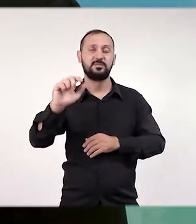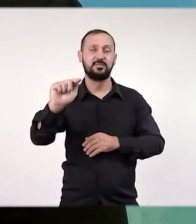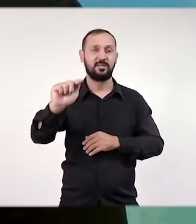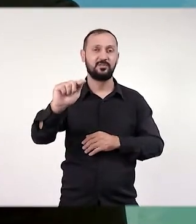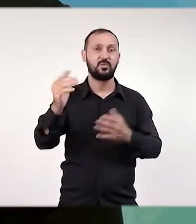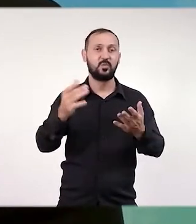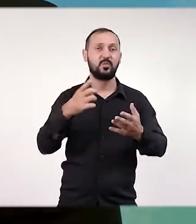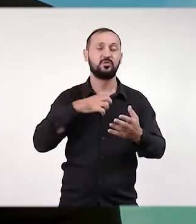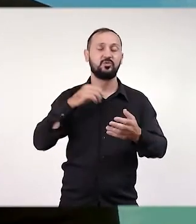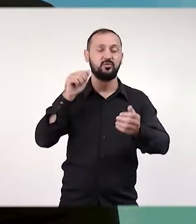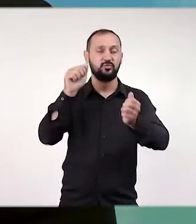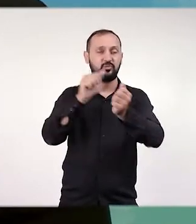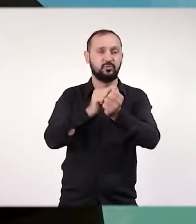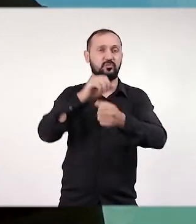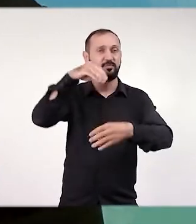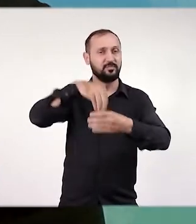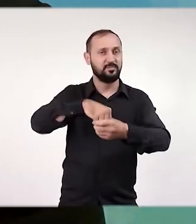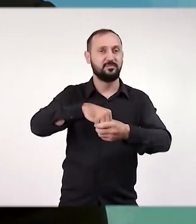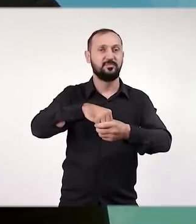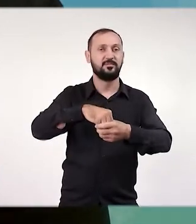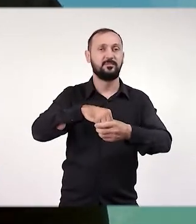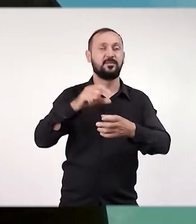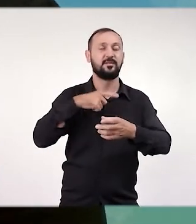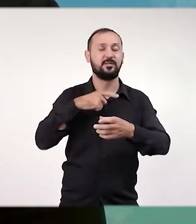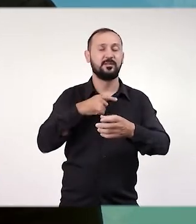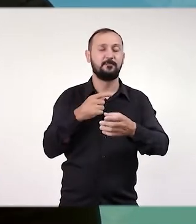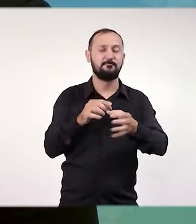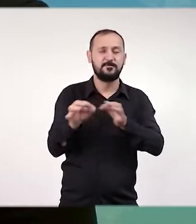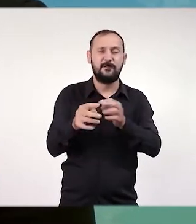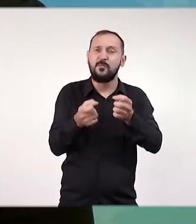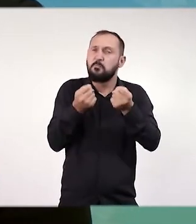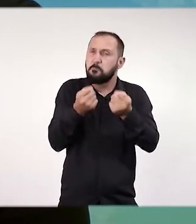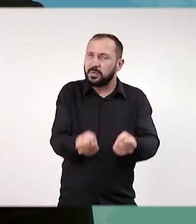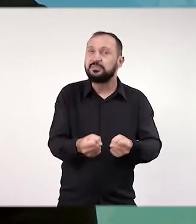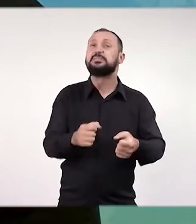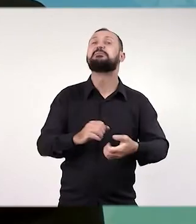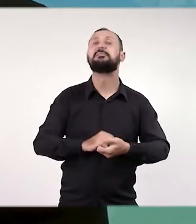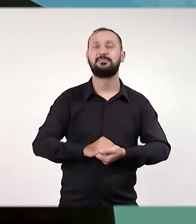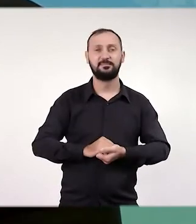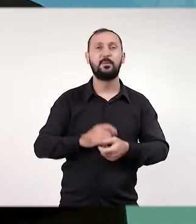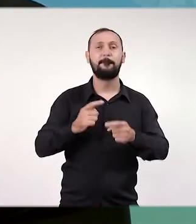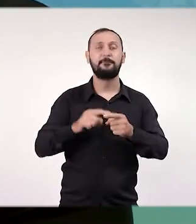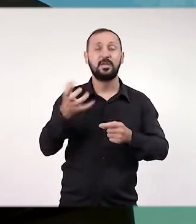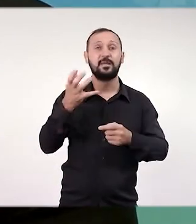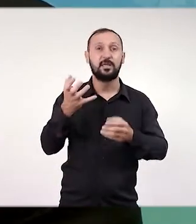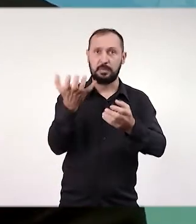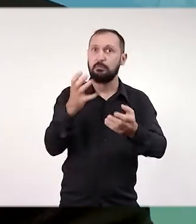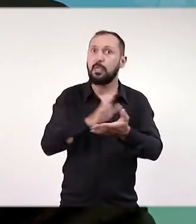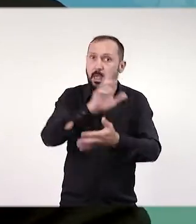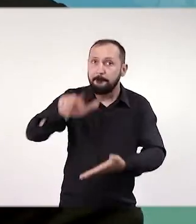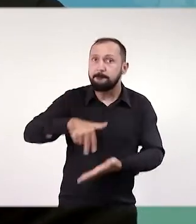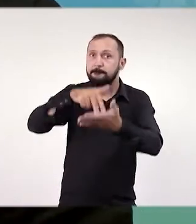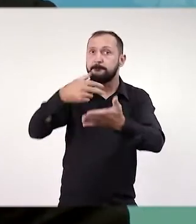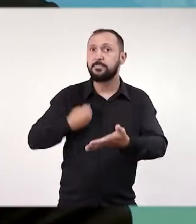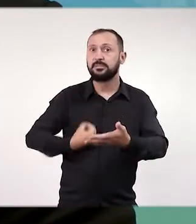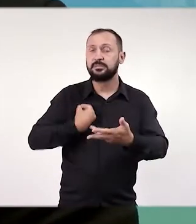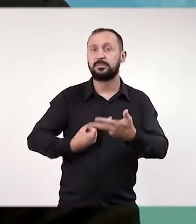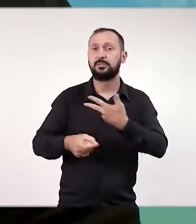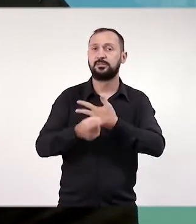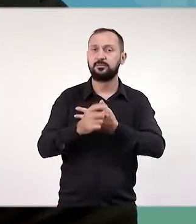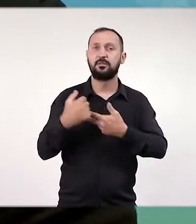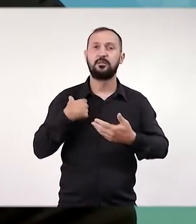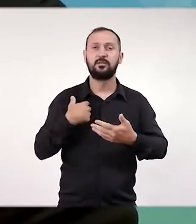deputados estaduais hoje na federação, e uma articulação muito pesada, porque todos almejam estar na